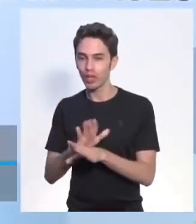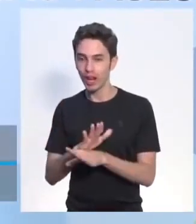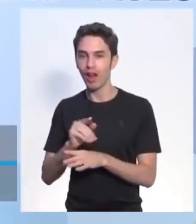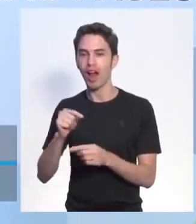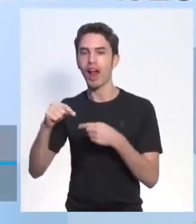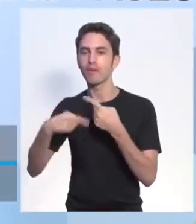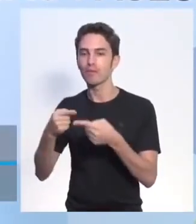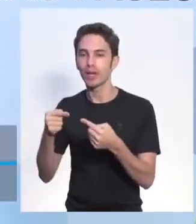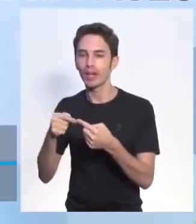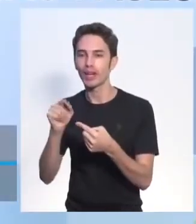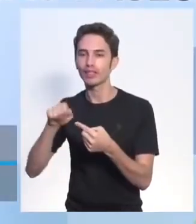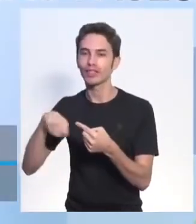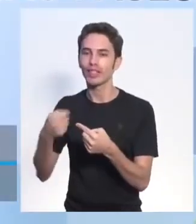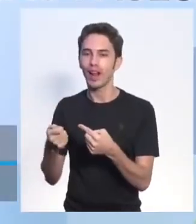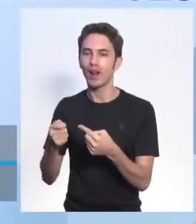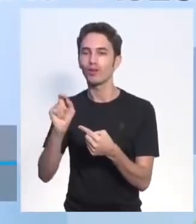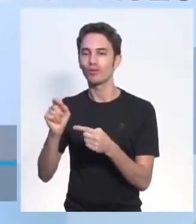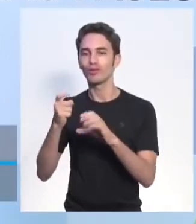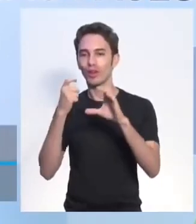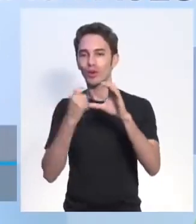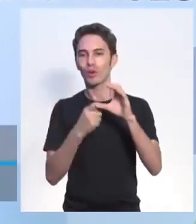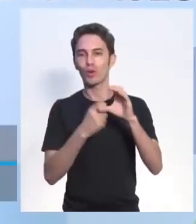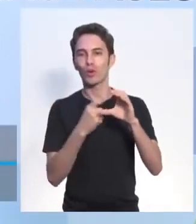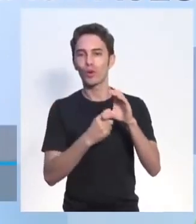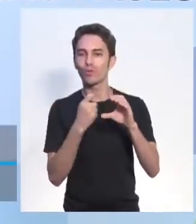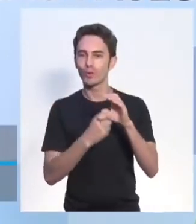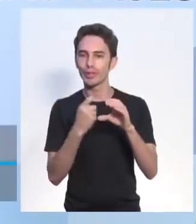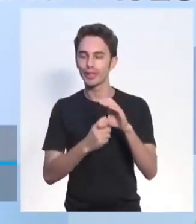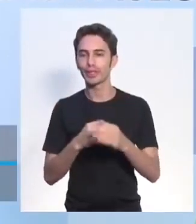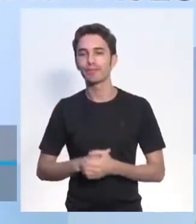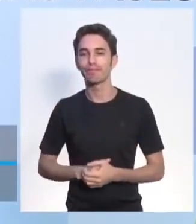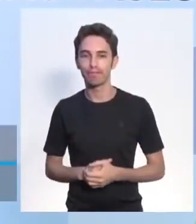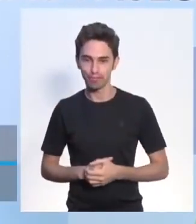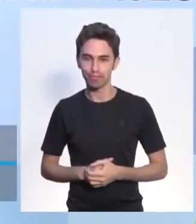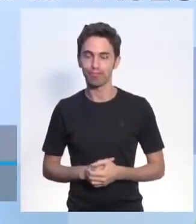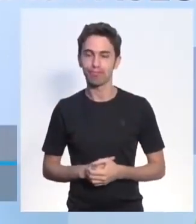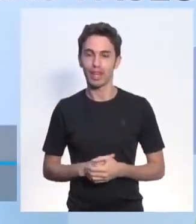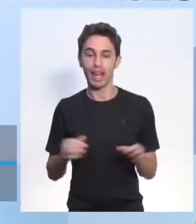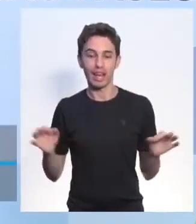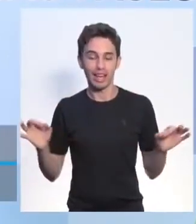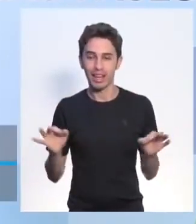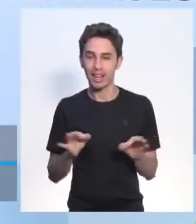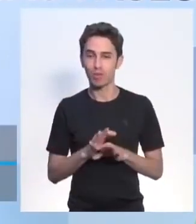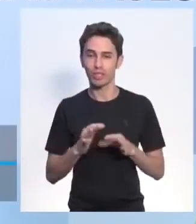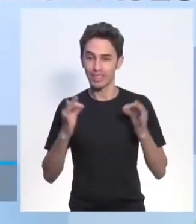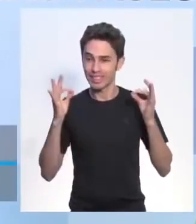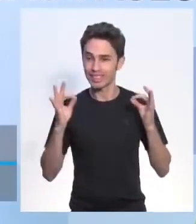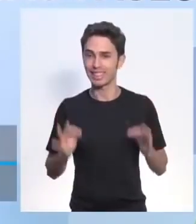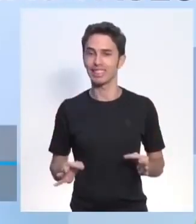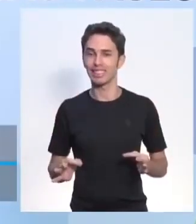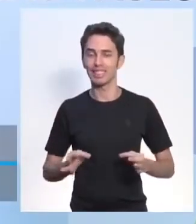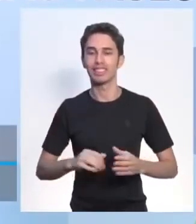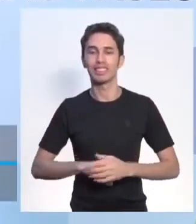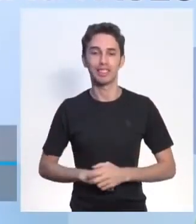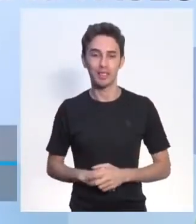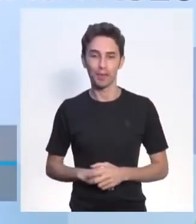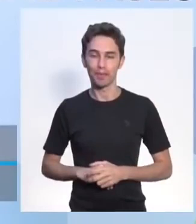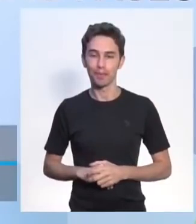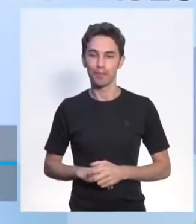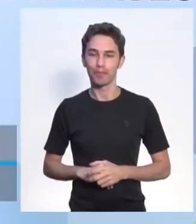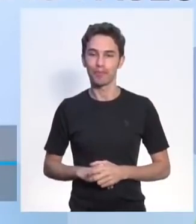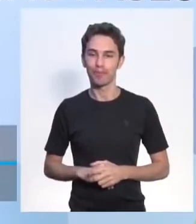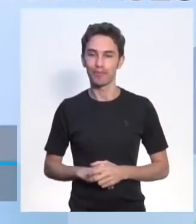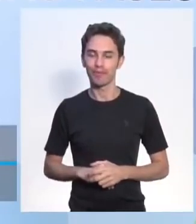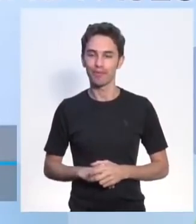O fim do sistema no sentido de conclusão plena, né? A conclusão plena